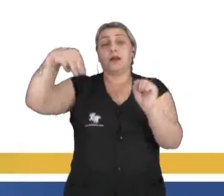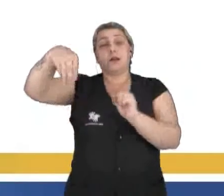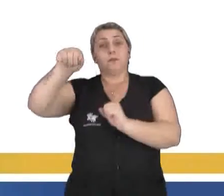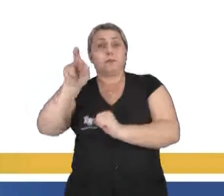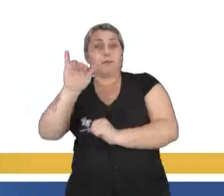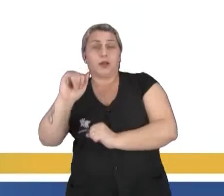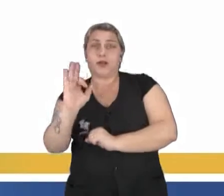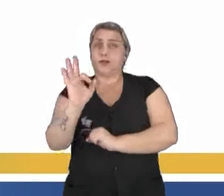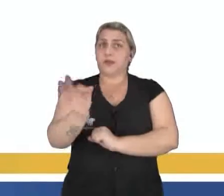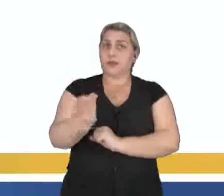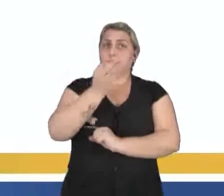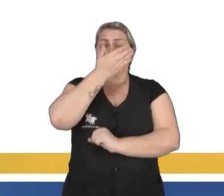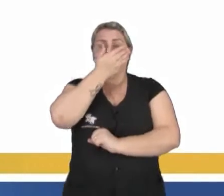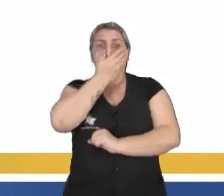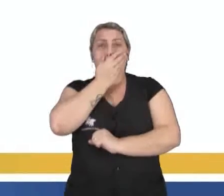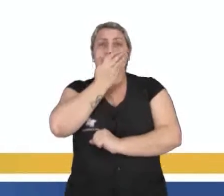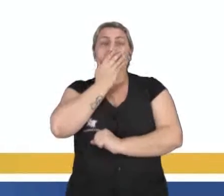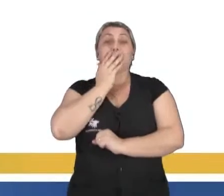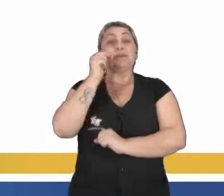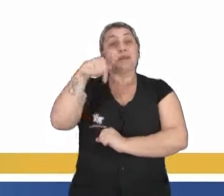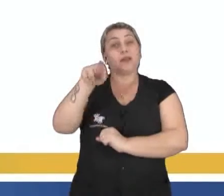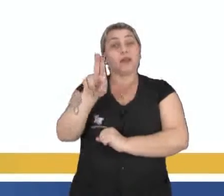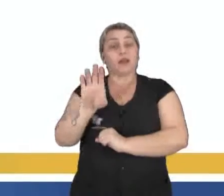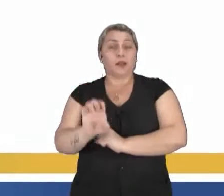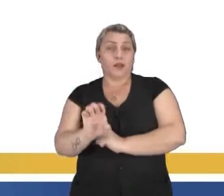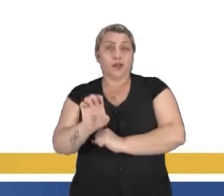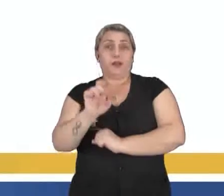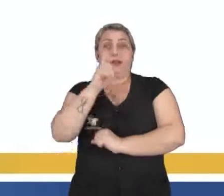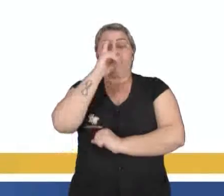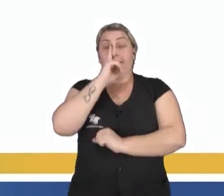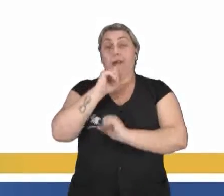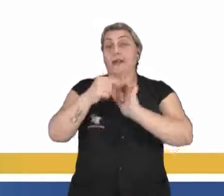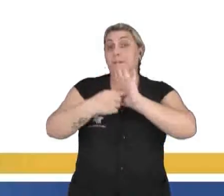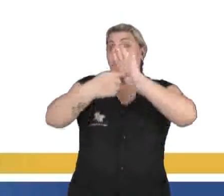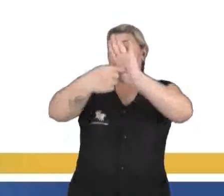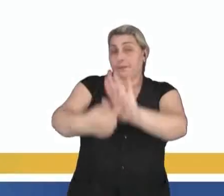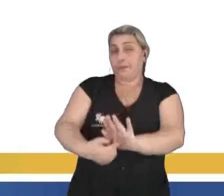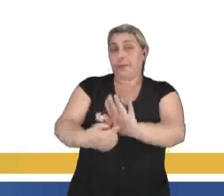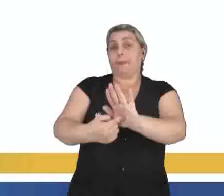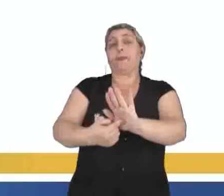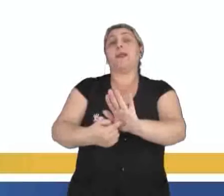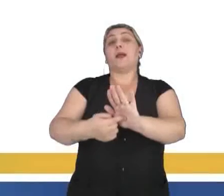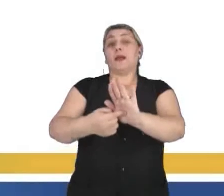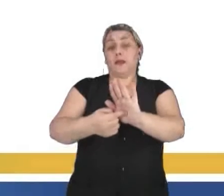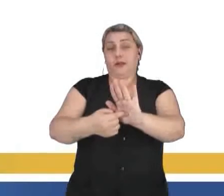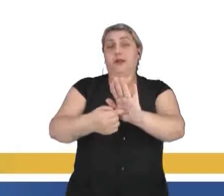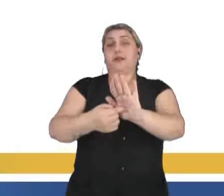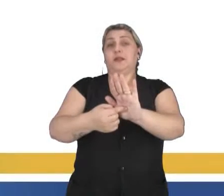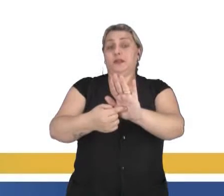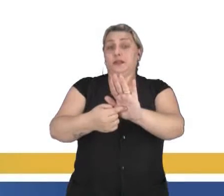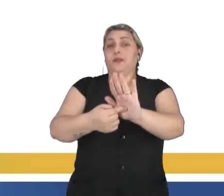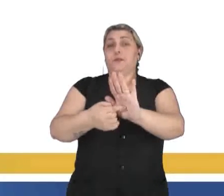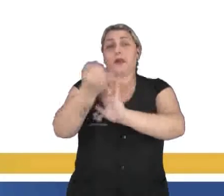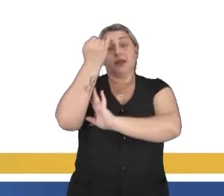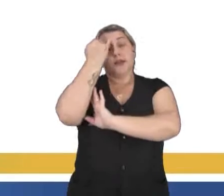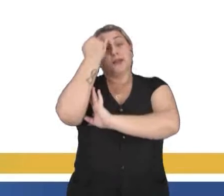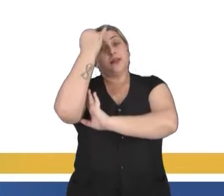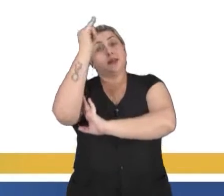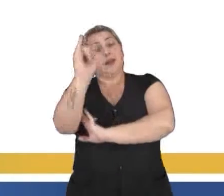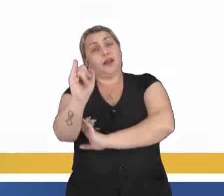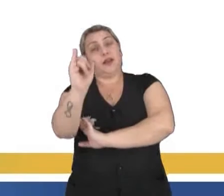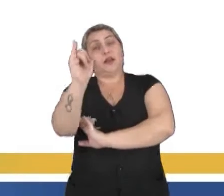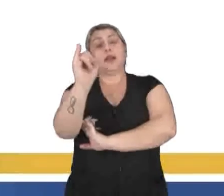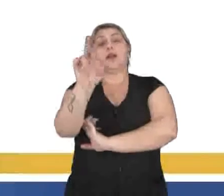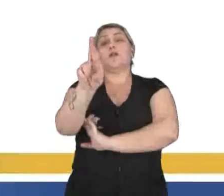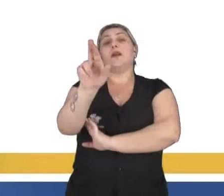Maria certo então esse que ali ele dica uma restrição ele indica ali uma ideia de